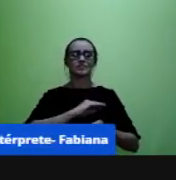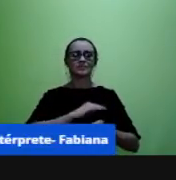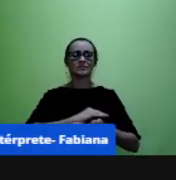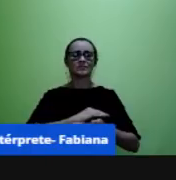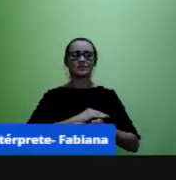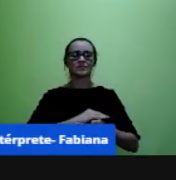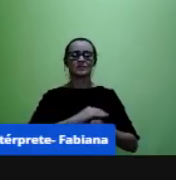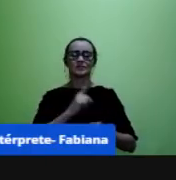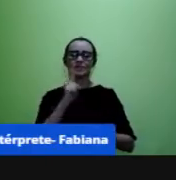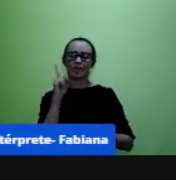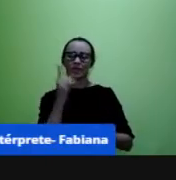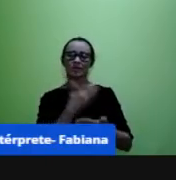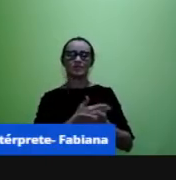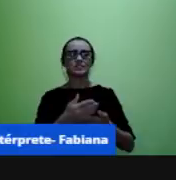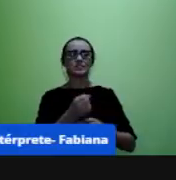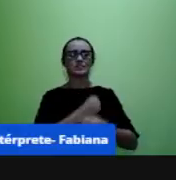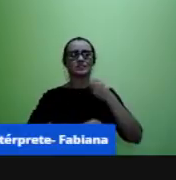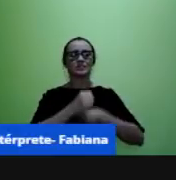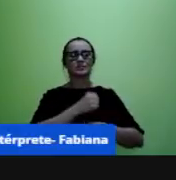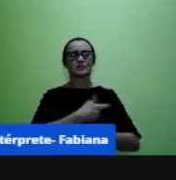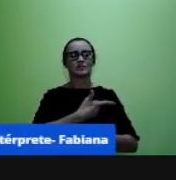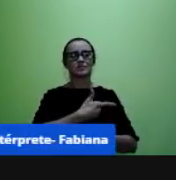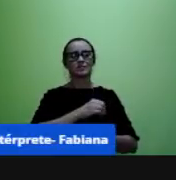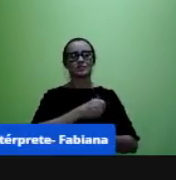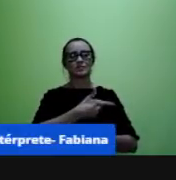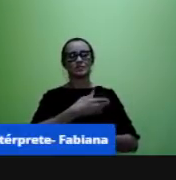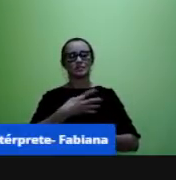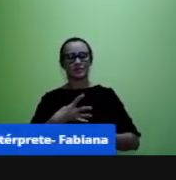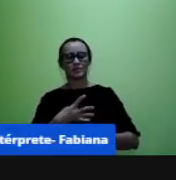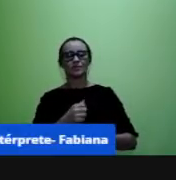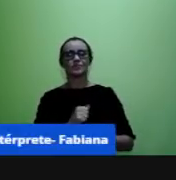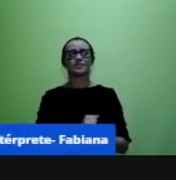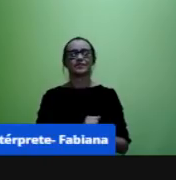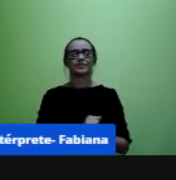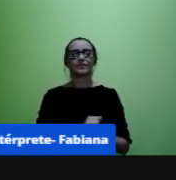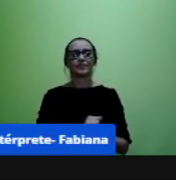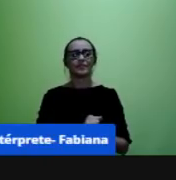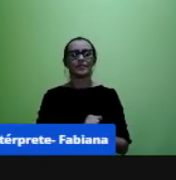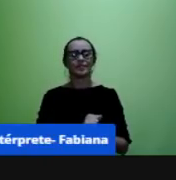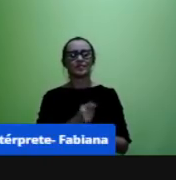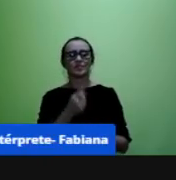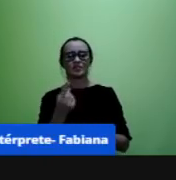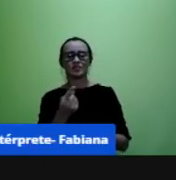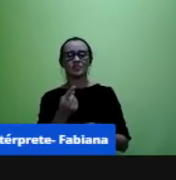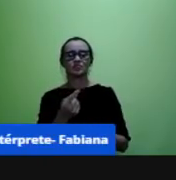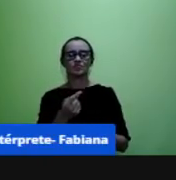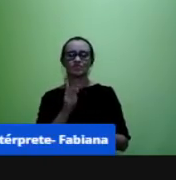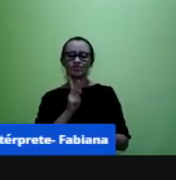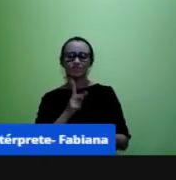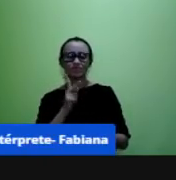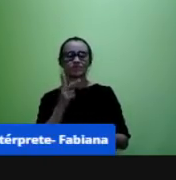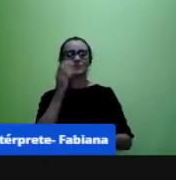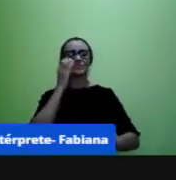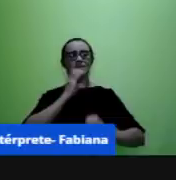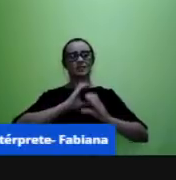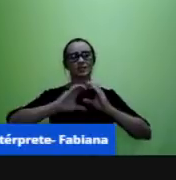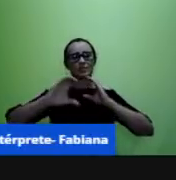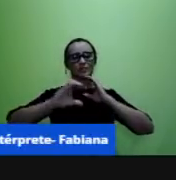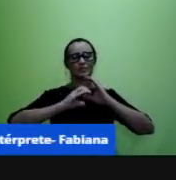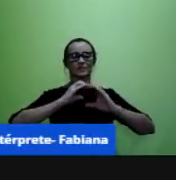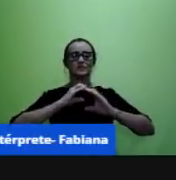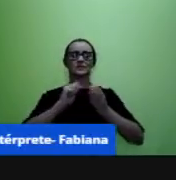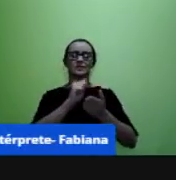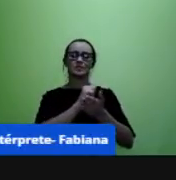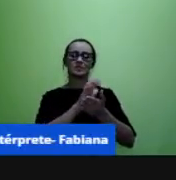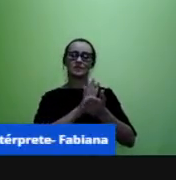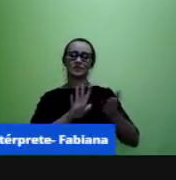2014. Eu sempre trabalhei com um sistema de sala de aula invertida, onde eu mantinha a comunicação e as atividades